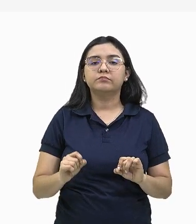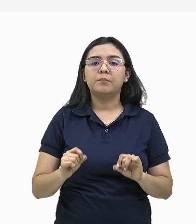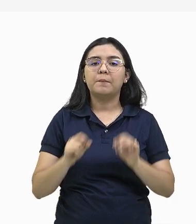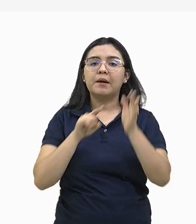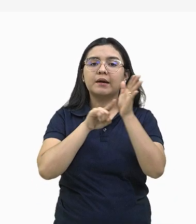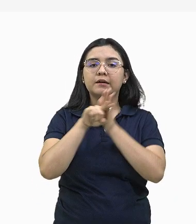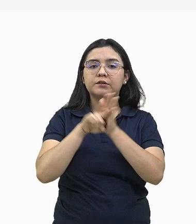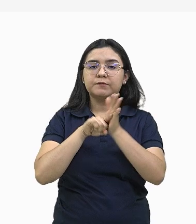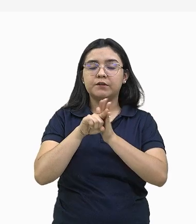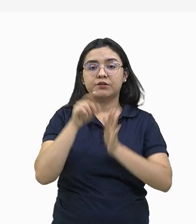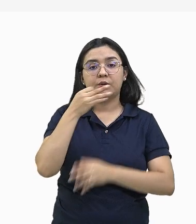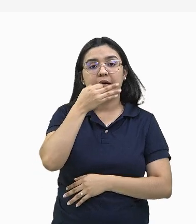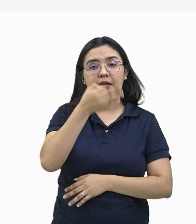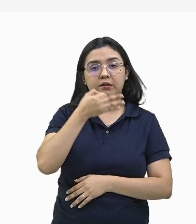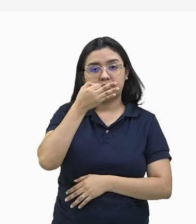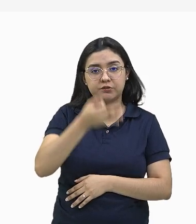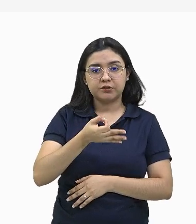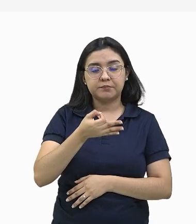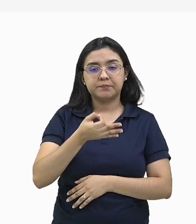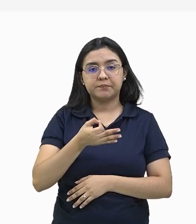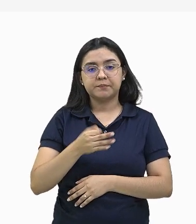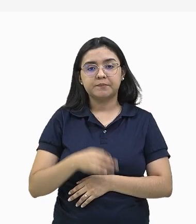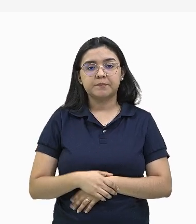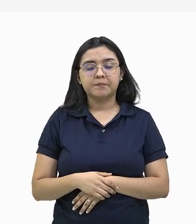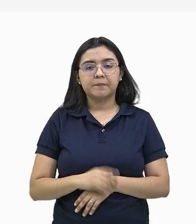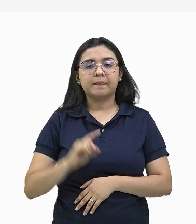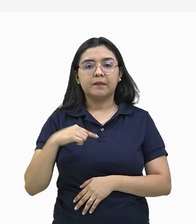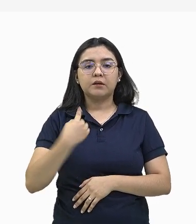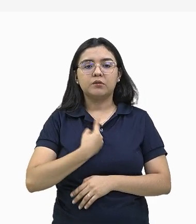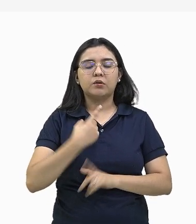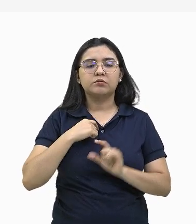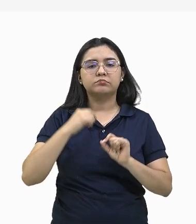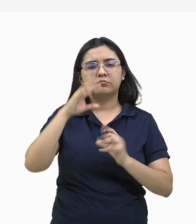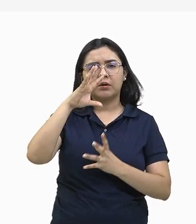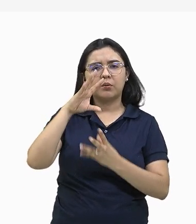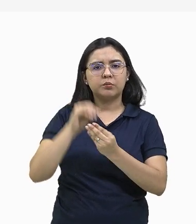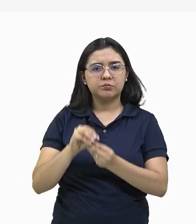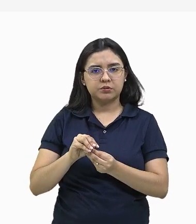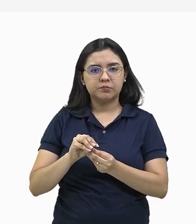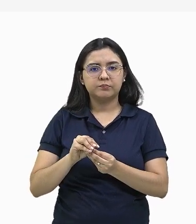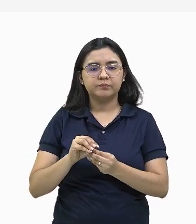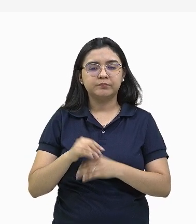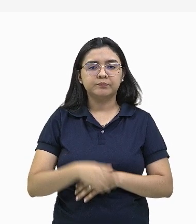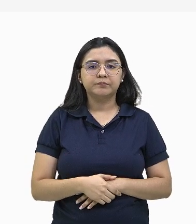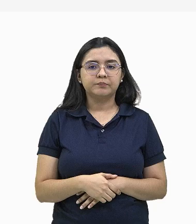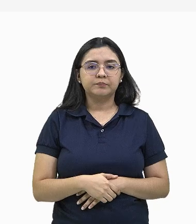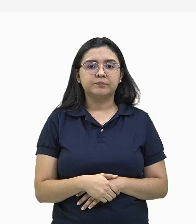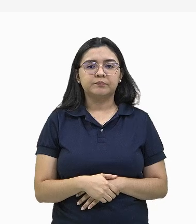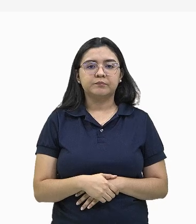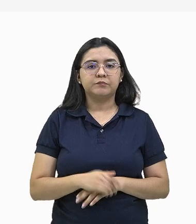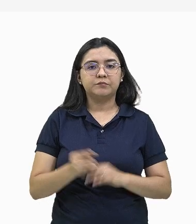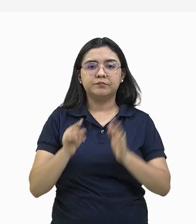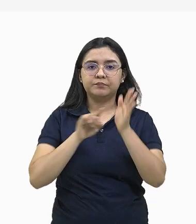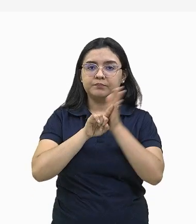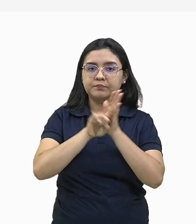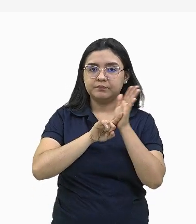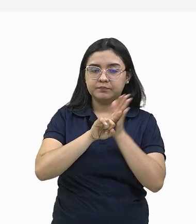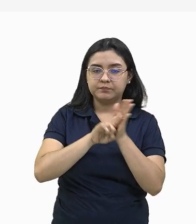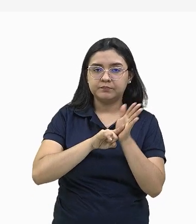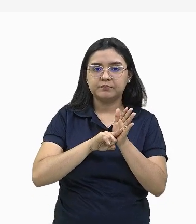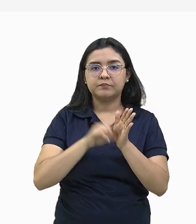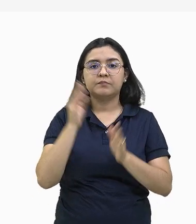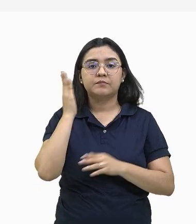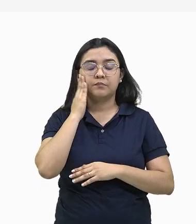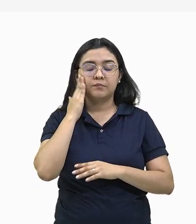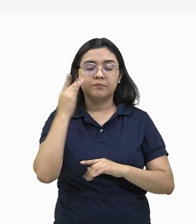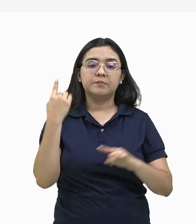investigação crítica a respeito de seguirmos uma conclusão, né, de uma pesquisa, né, de saber o